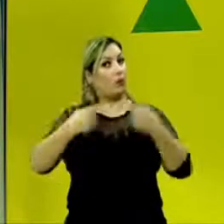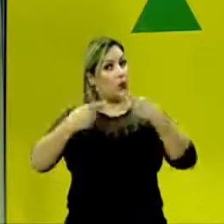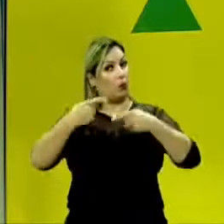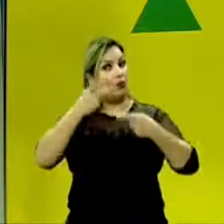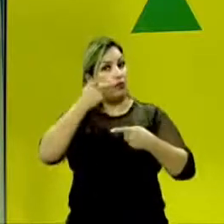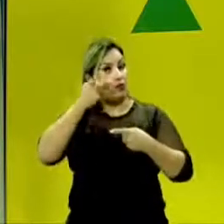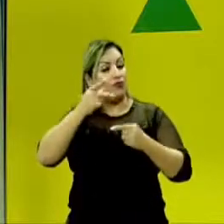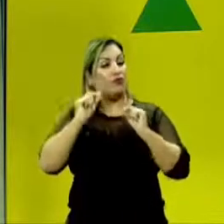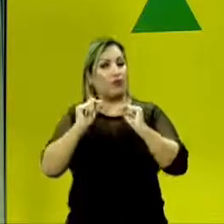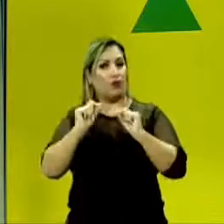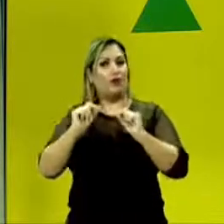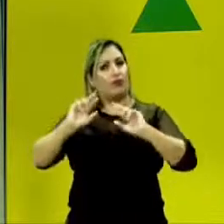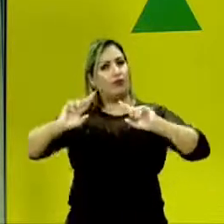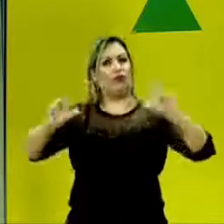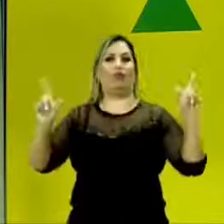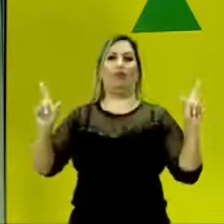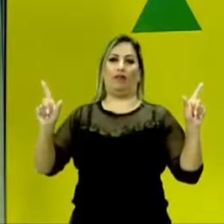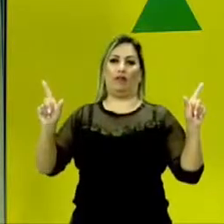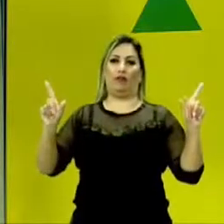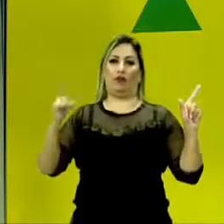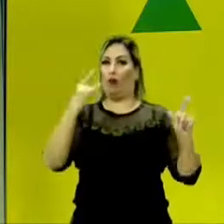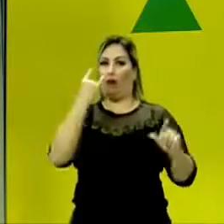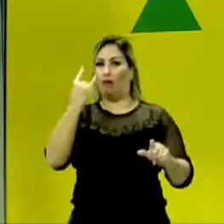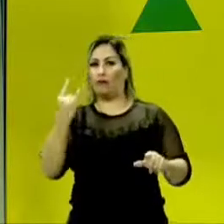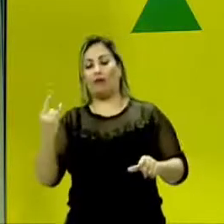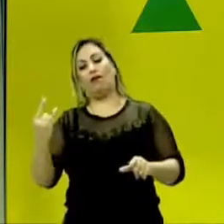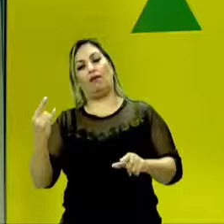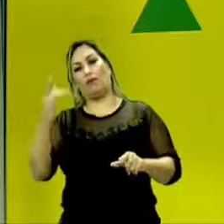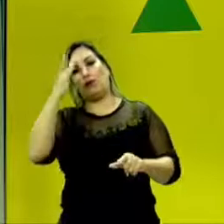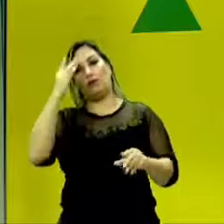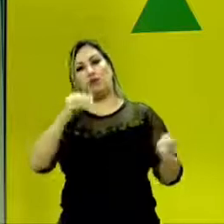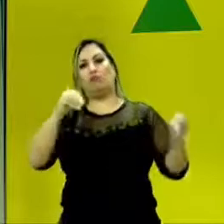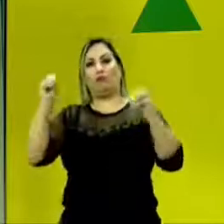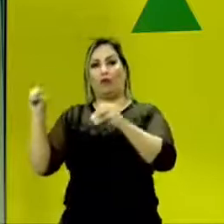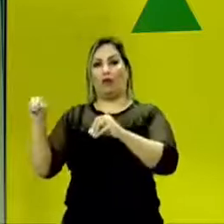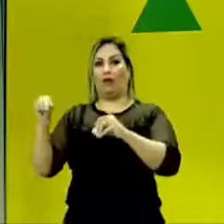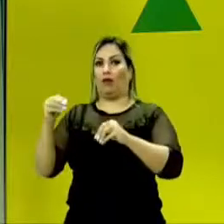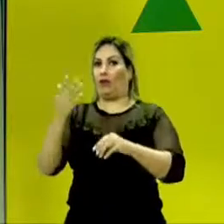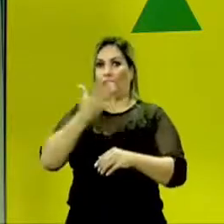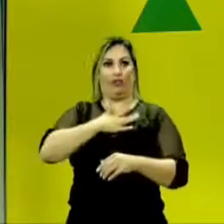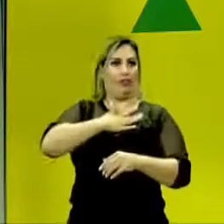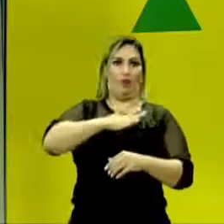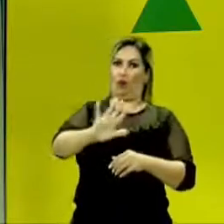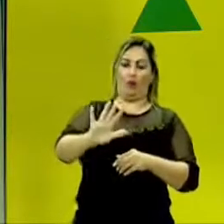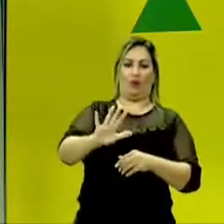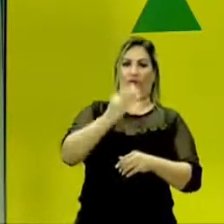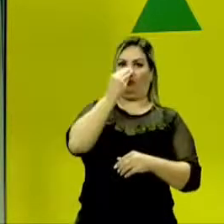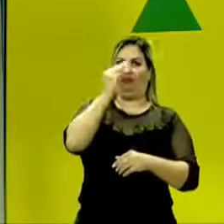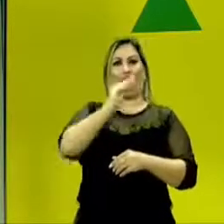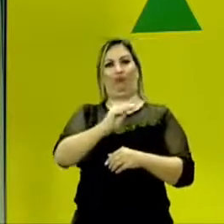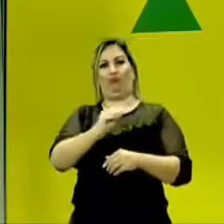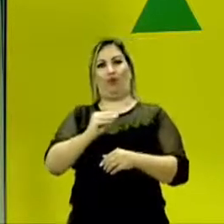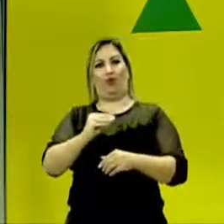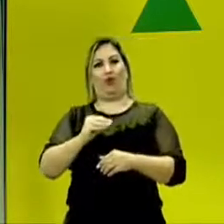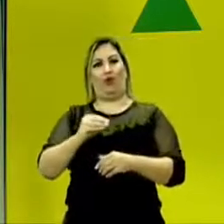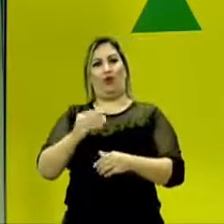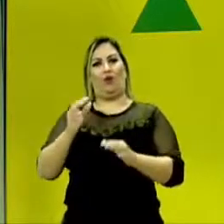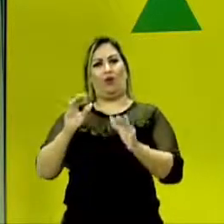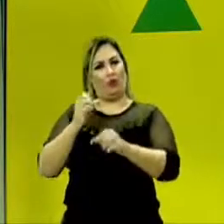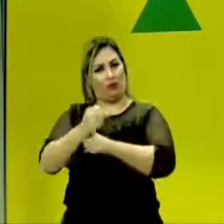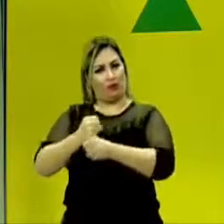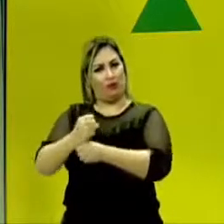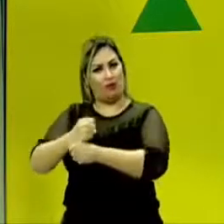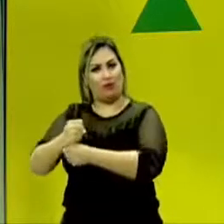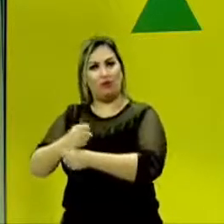política, pelo contrário, não é atrair imigrantes, mas sim repudia mesmo. Ainda mais nos últimos anos foi o que a gente